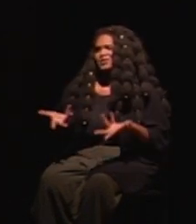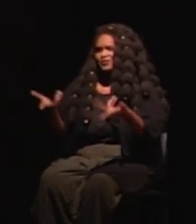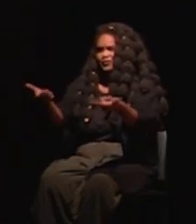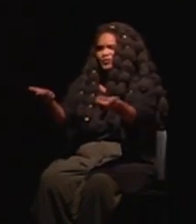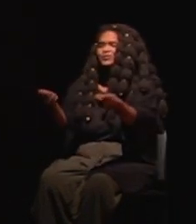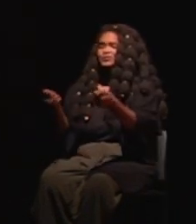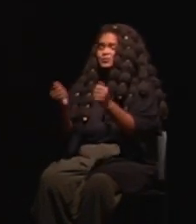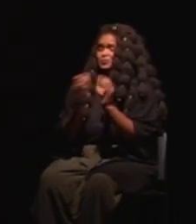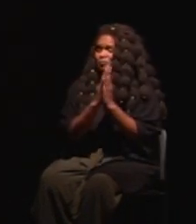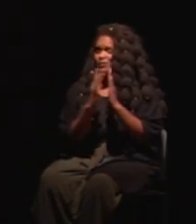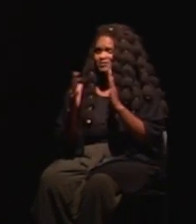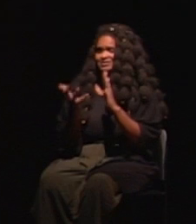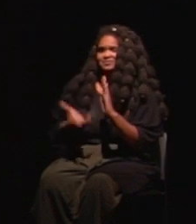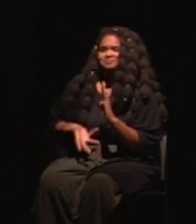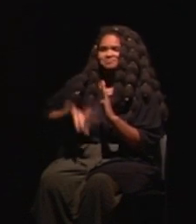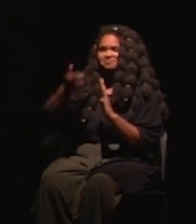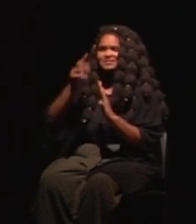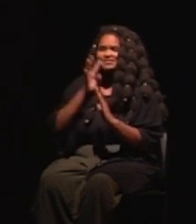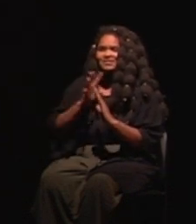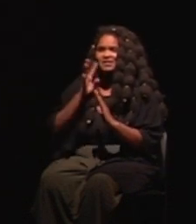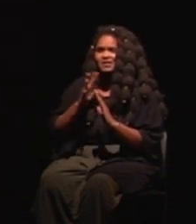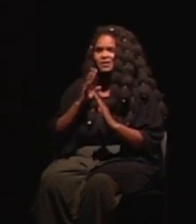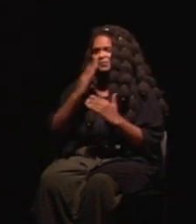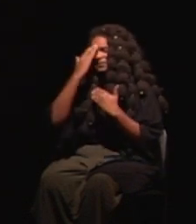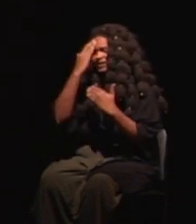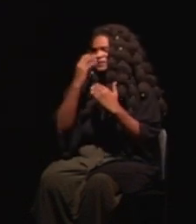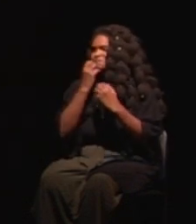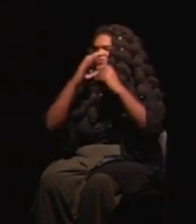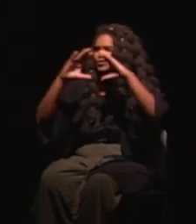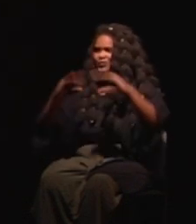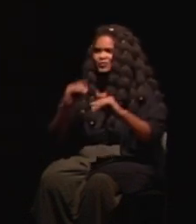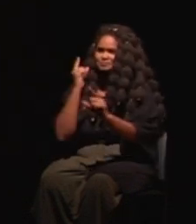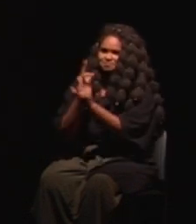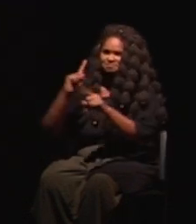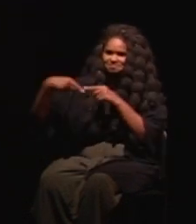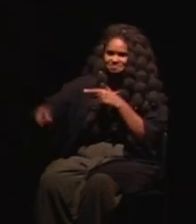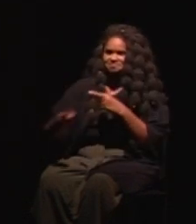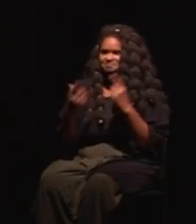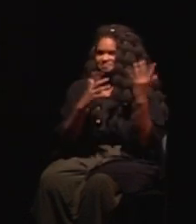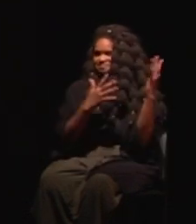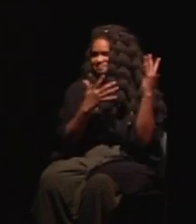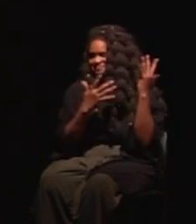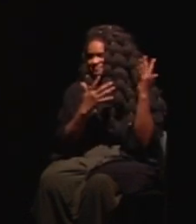realmente, assim, foi um processo muito bacana. Então, muito obrigado e boa noite a todo mundo. Aplausos.